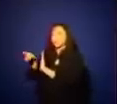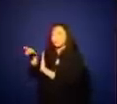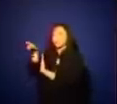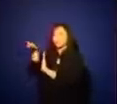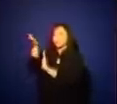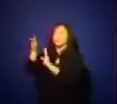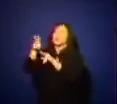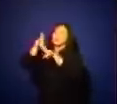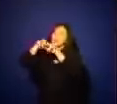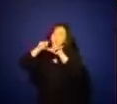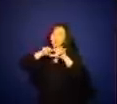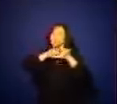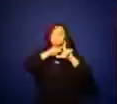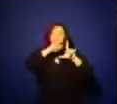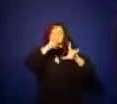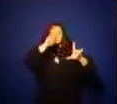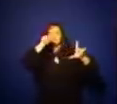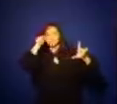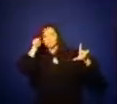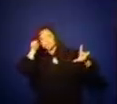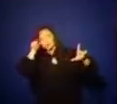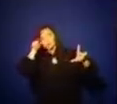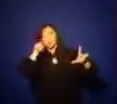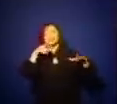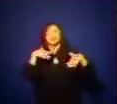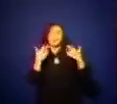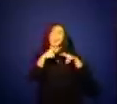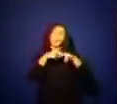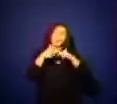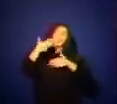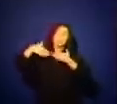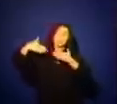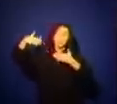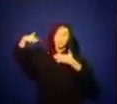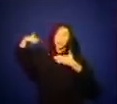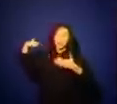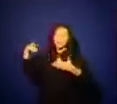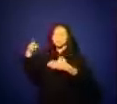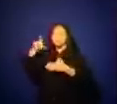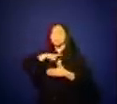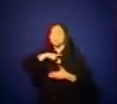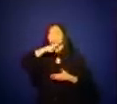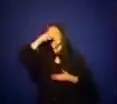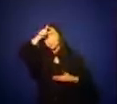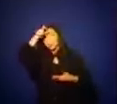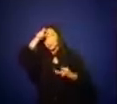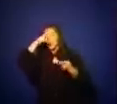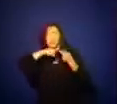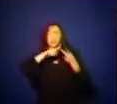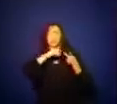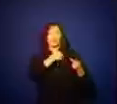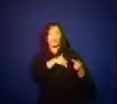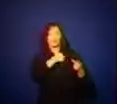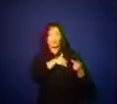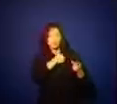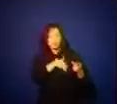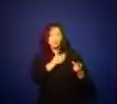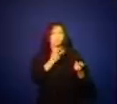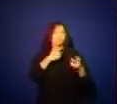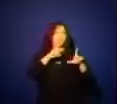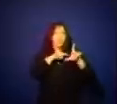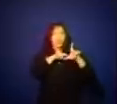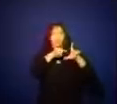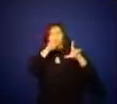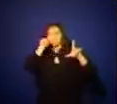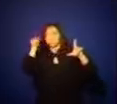gera uma inclinação na curva e a gente já viu em passados em casos extremos a gente tem exemplo Turquia Argentina mas recente que a inclinação sobe bastante